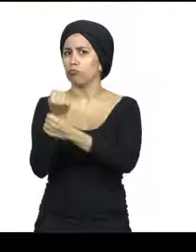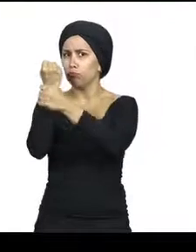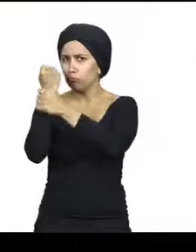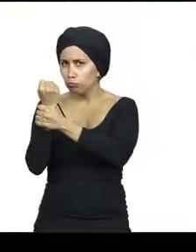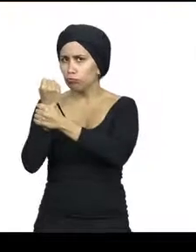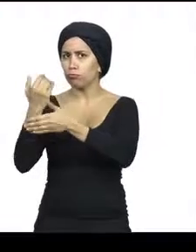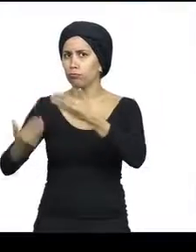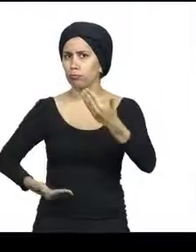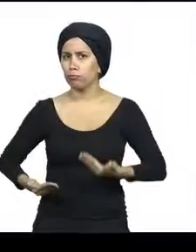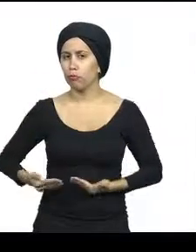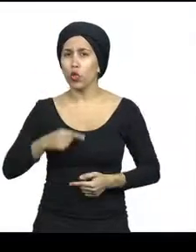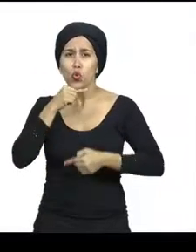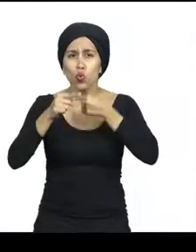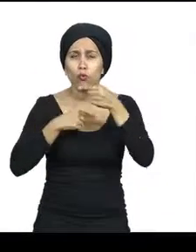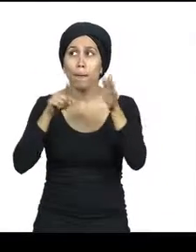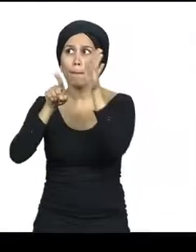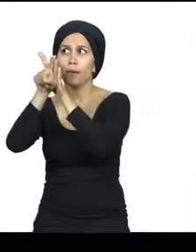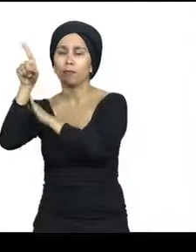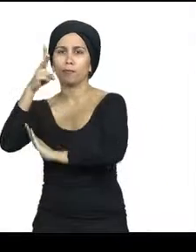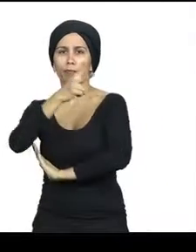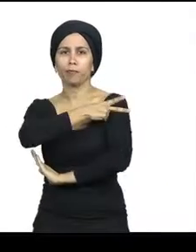seu superior.